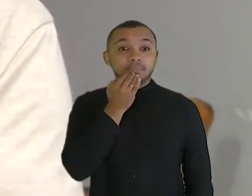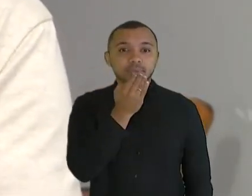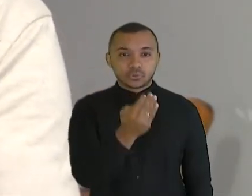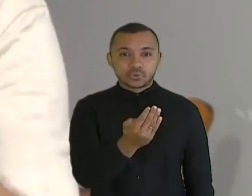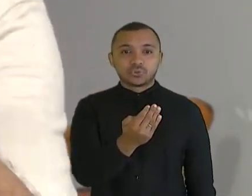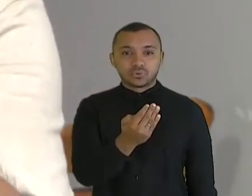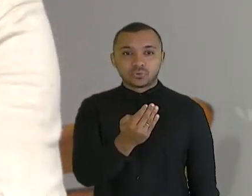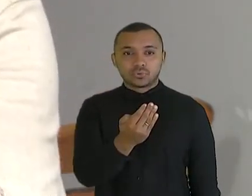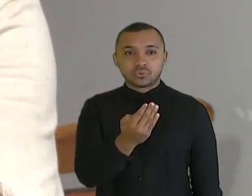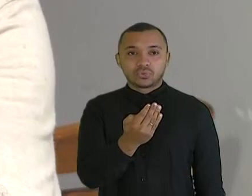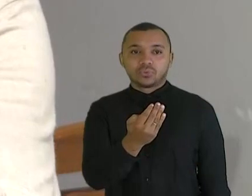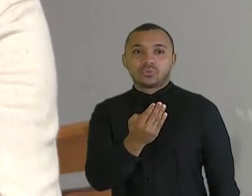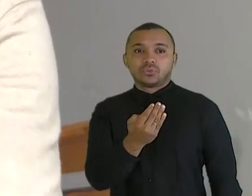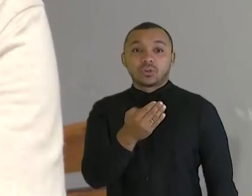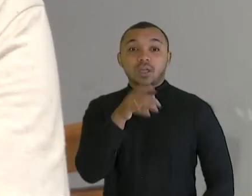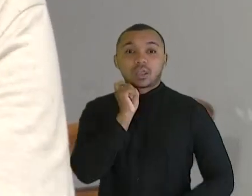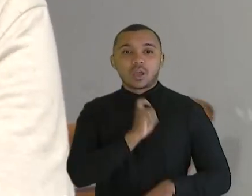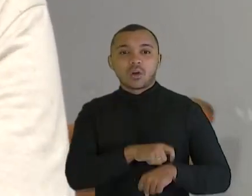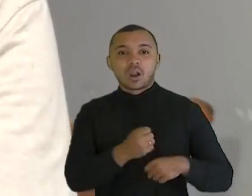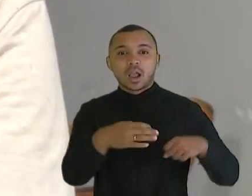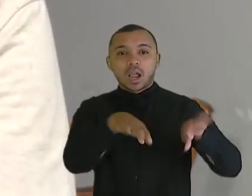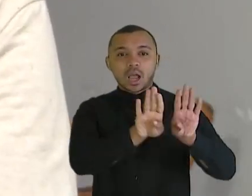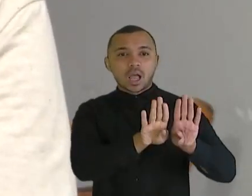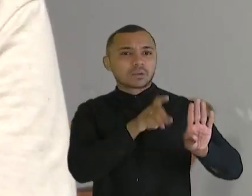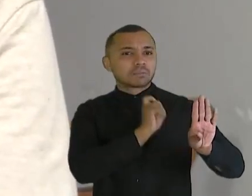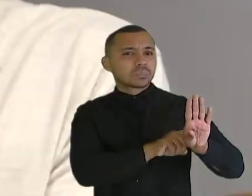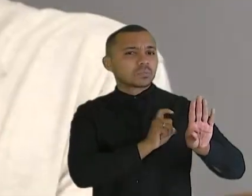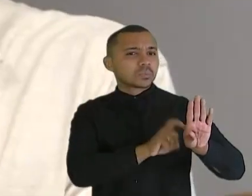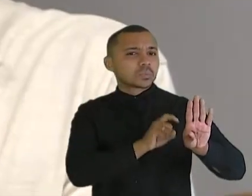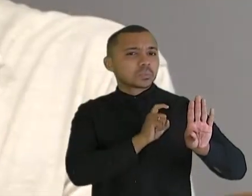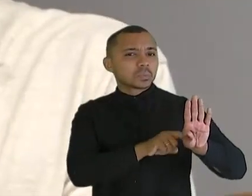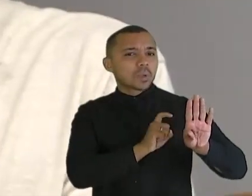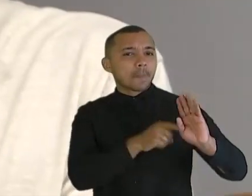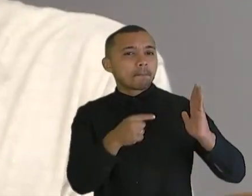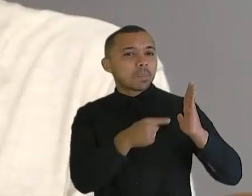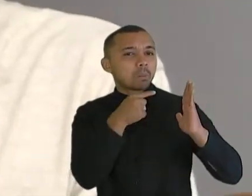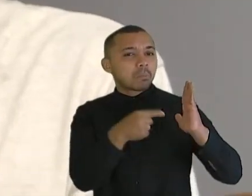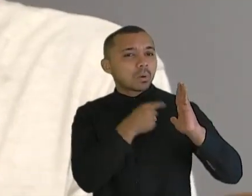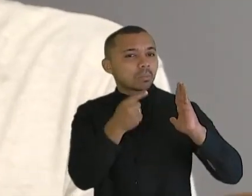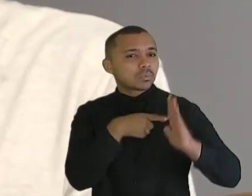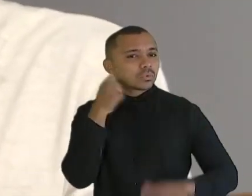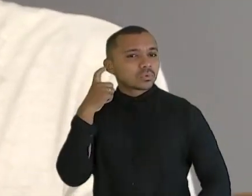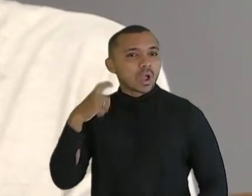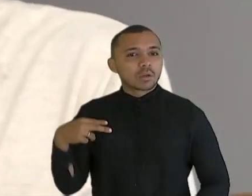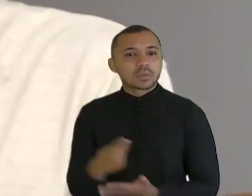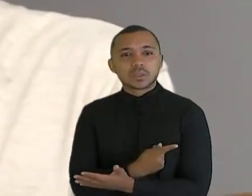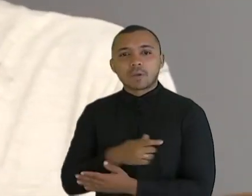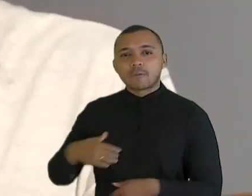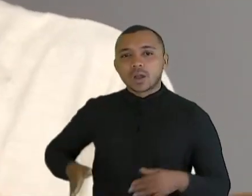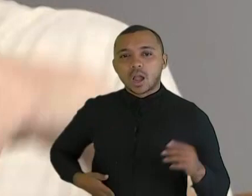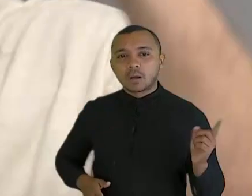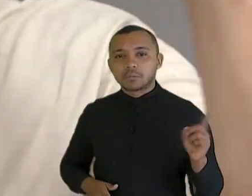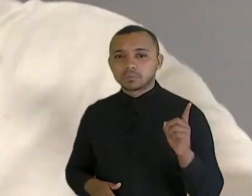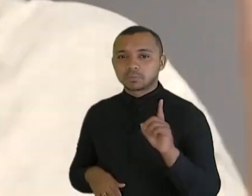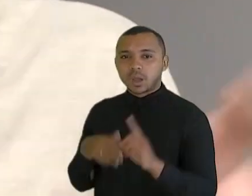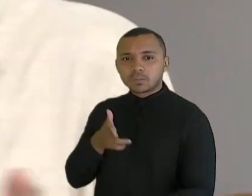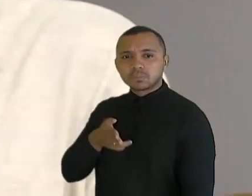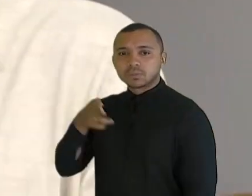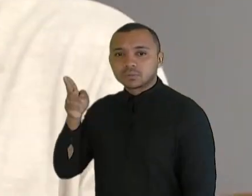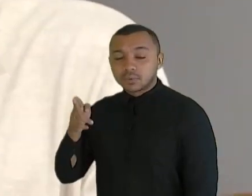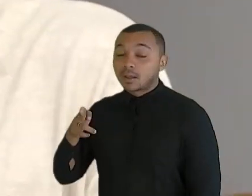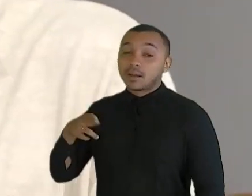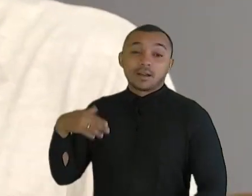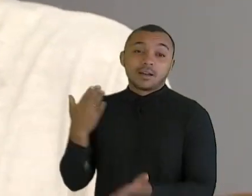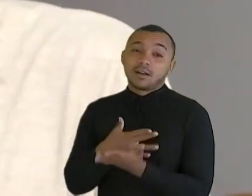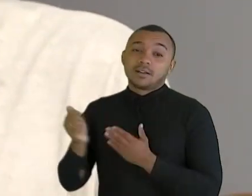quando ela vai, ela toca a campainha, ela vai abrir achando que é o pedido que ela fez, e é o assaltante. E aí tem um monte de confusão